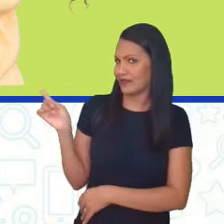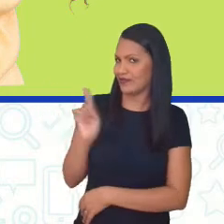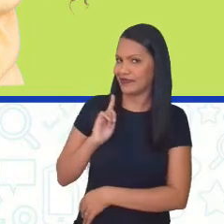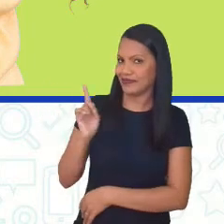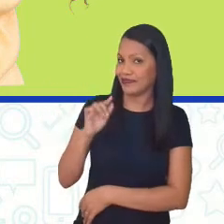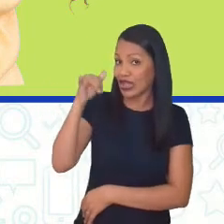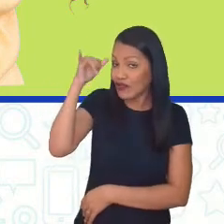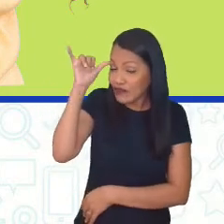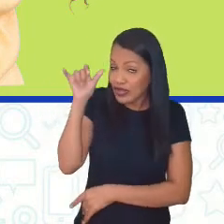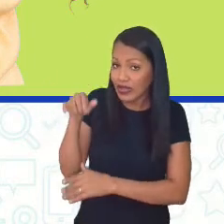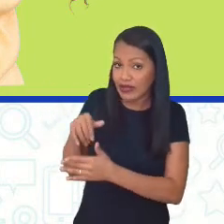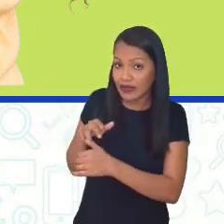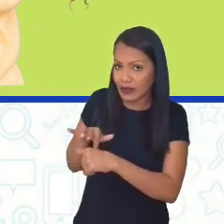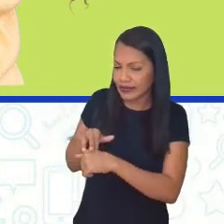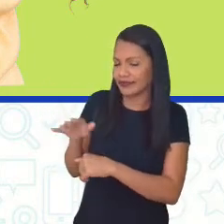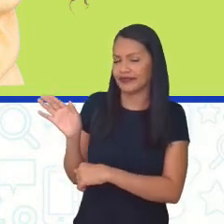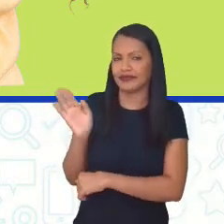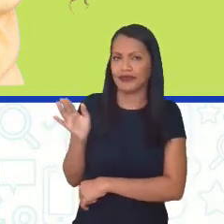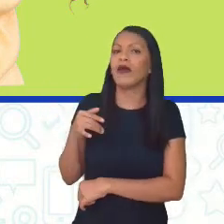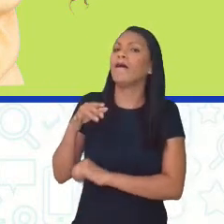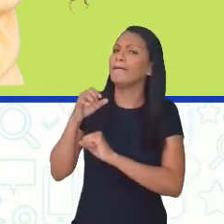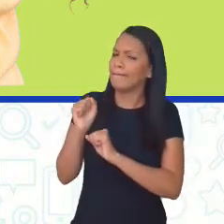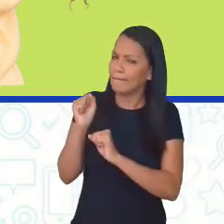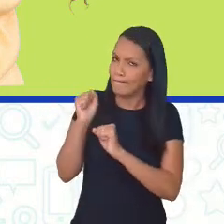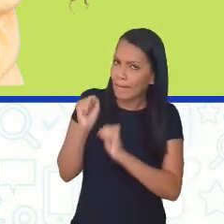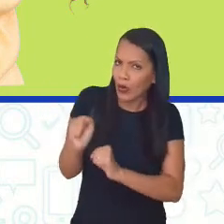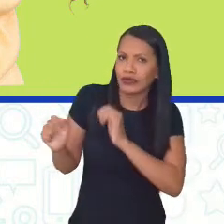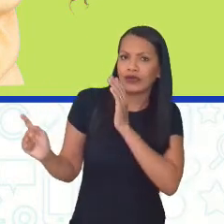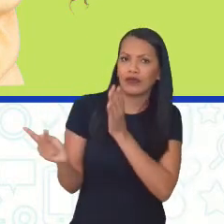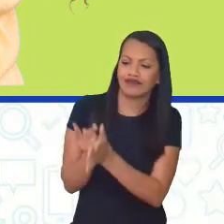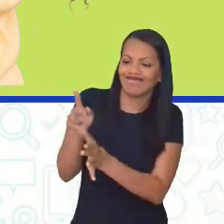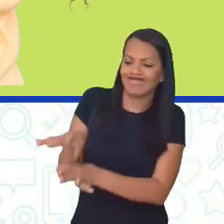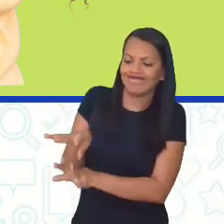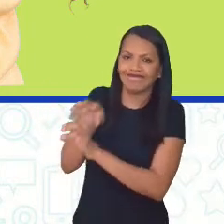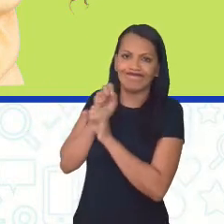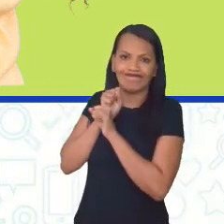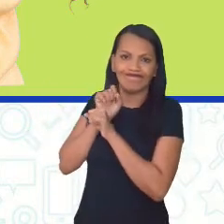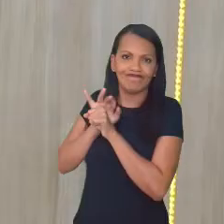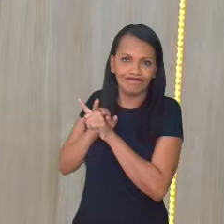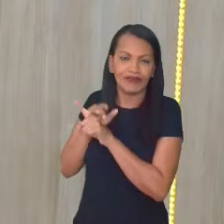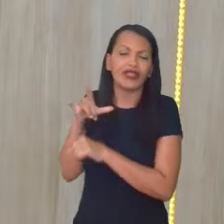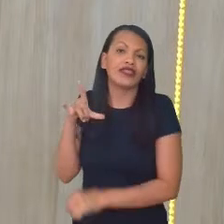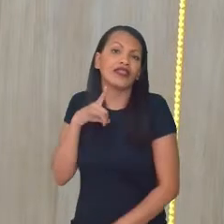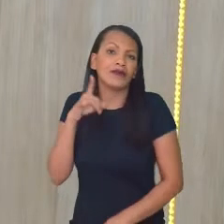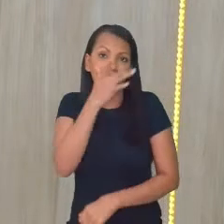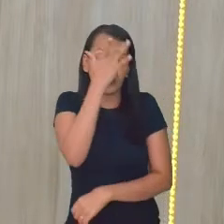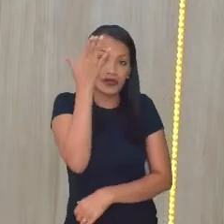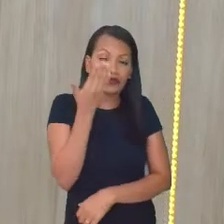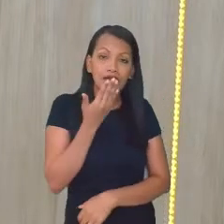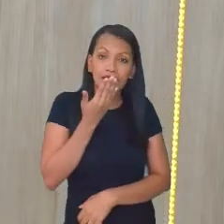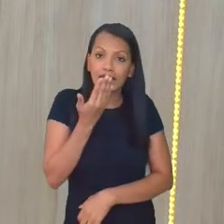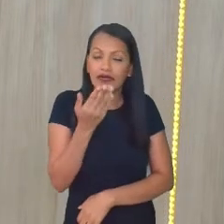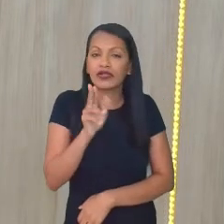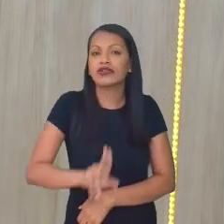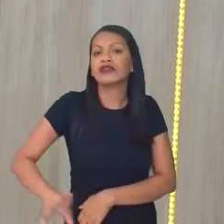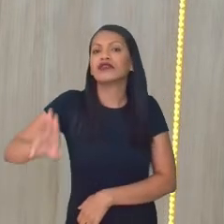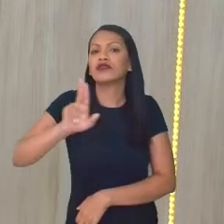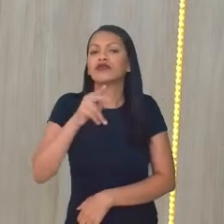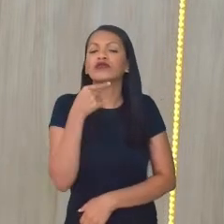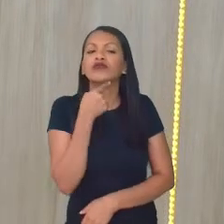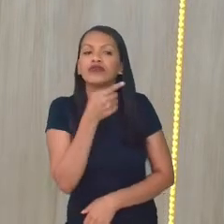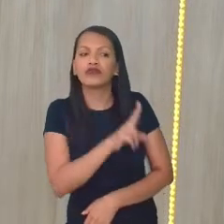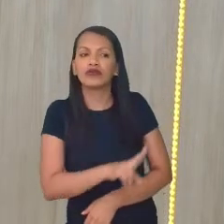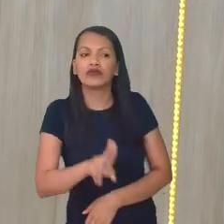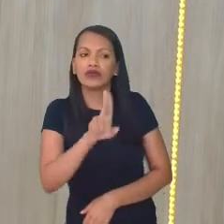infecções sexualmente transmissíveis. Existem pessoas, né, que preferem, usam o DIU e às vezes